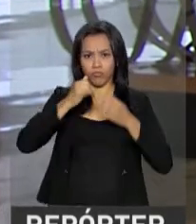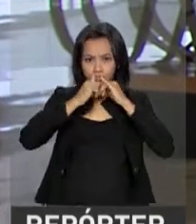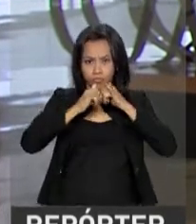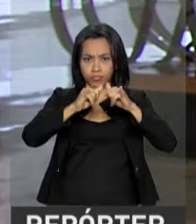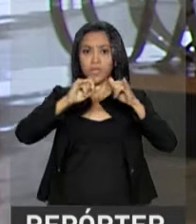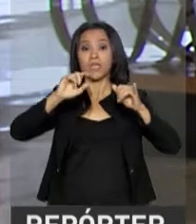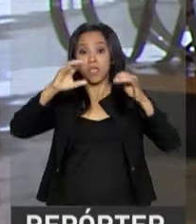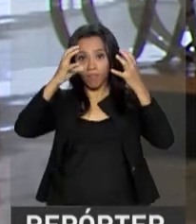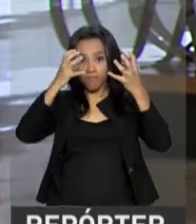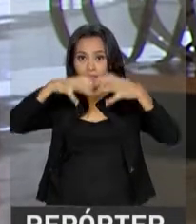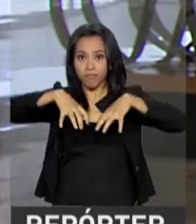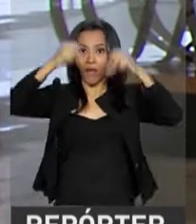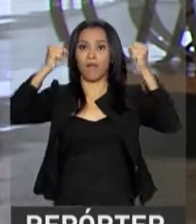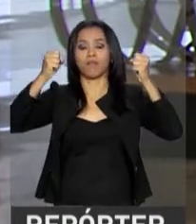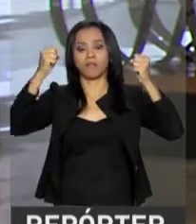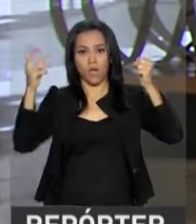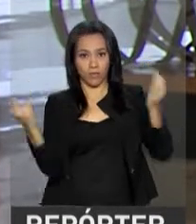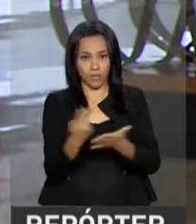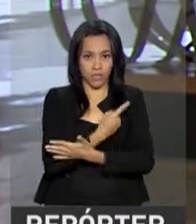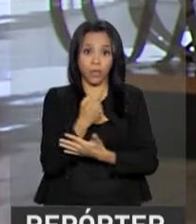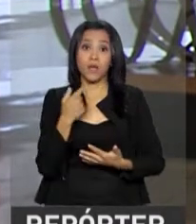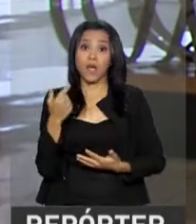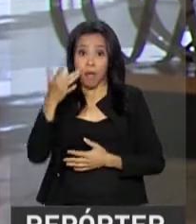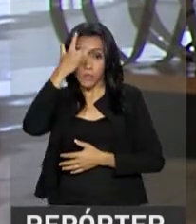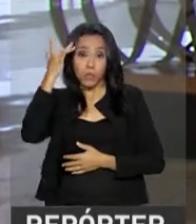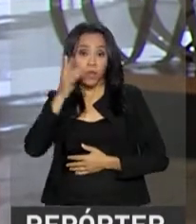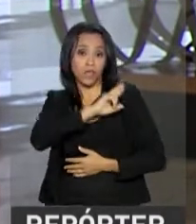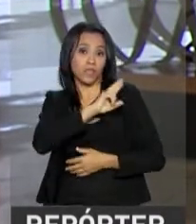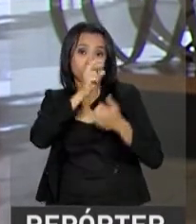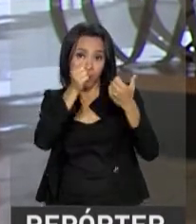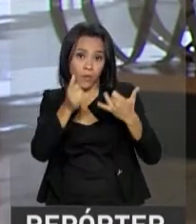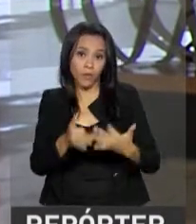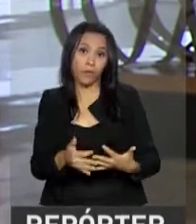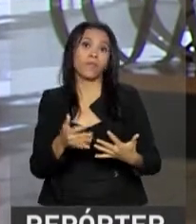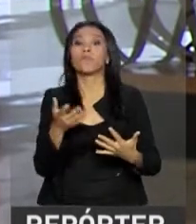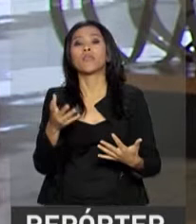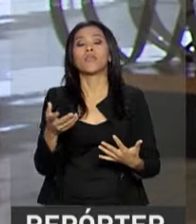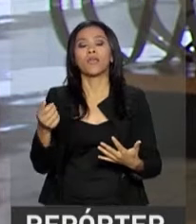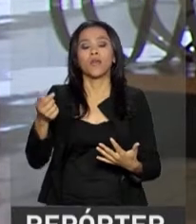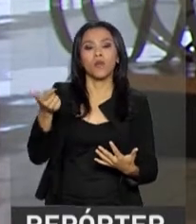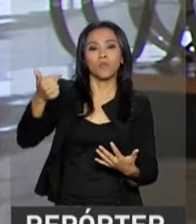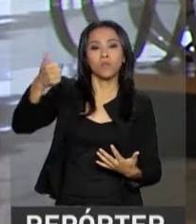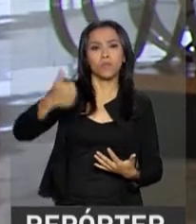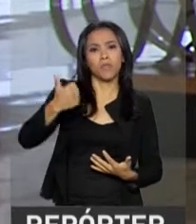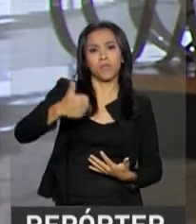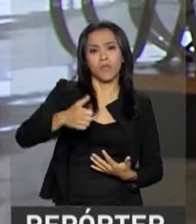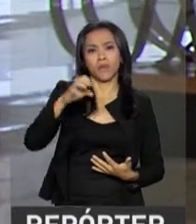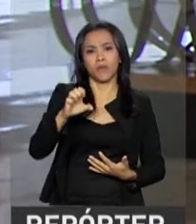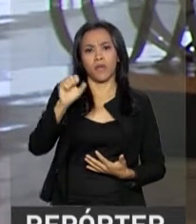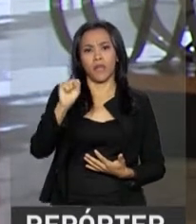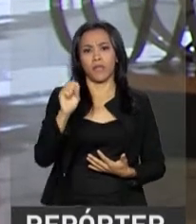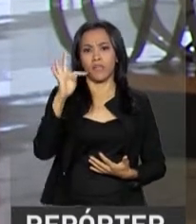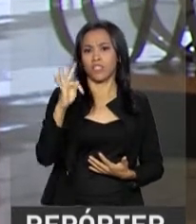perda de carga operador nacional do sistema afirma que entrou em funcionamento o primeiro estágio do esquema regional de